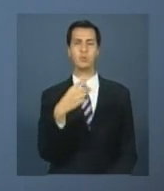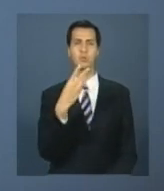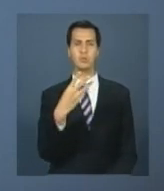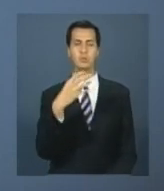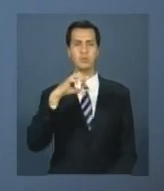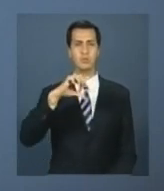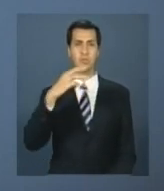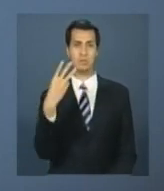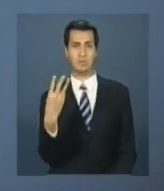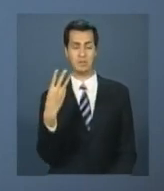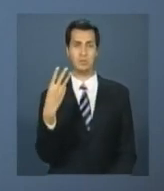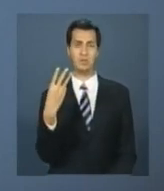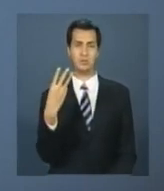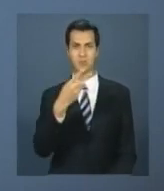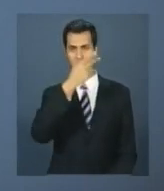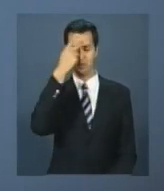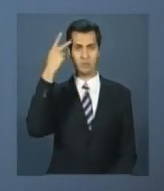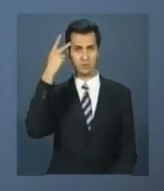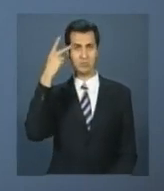de cerca de